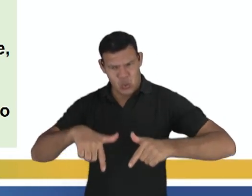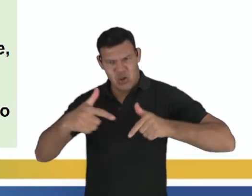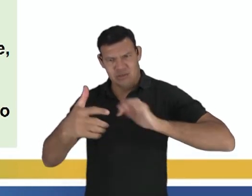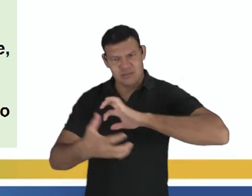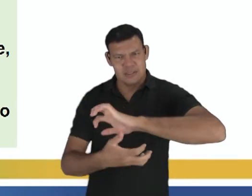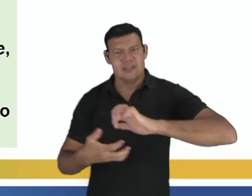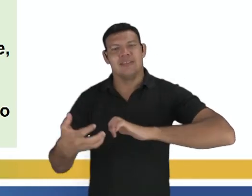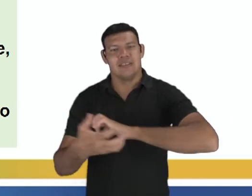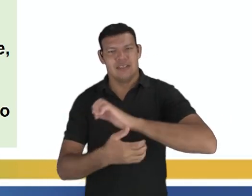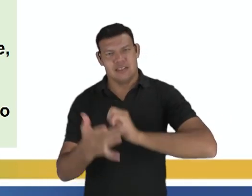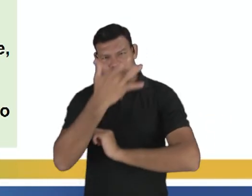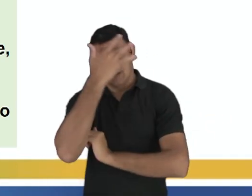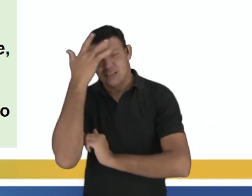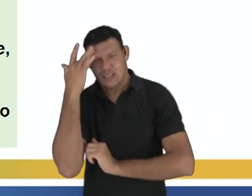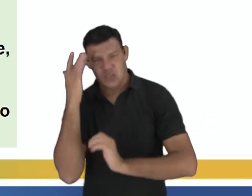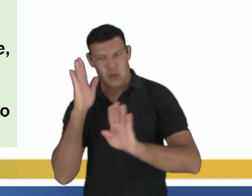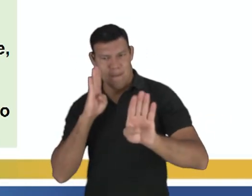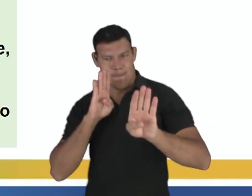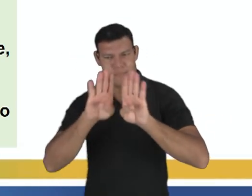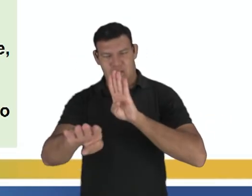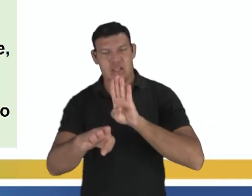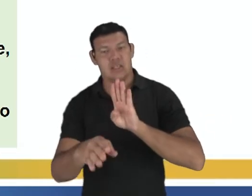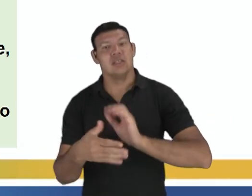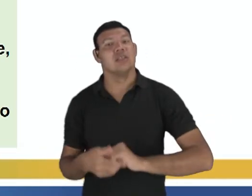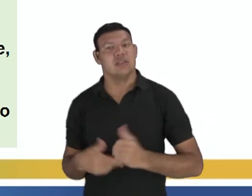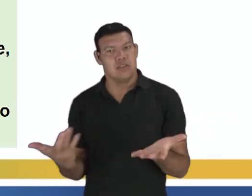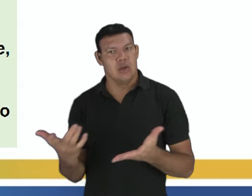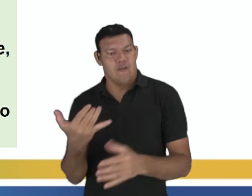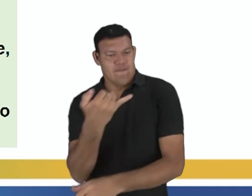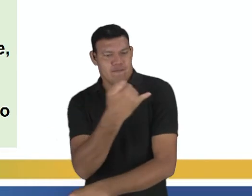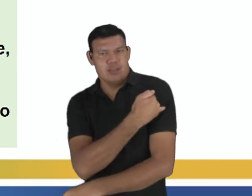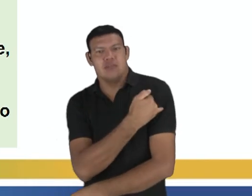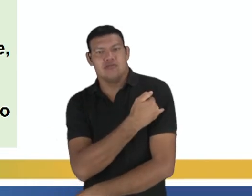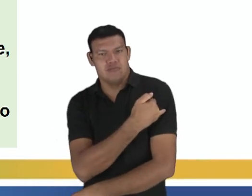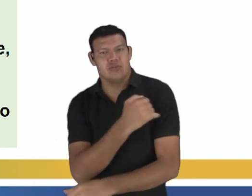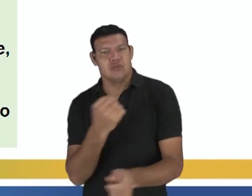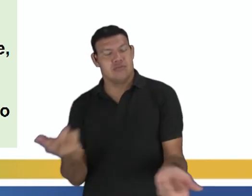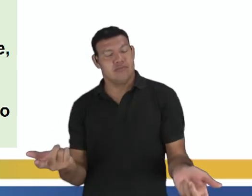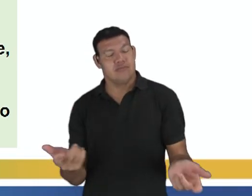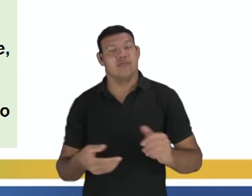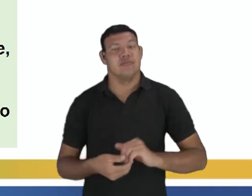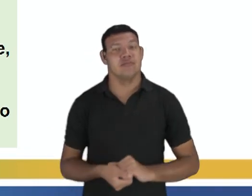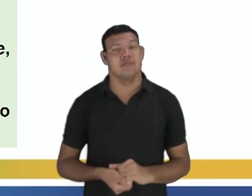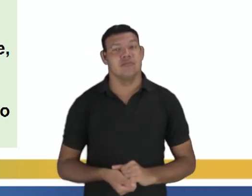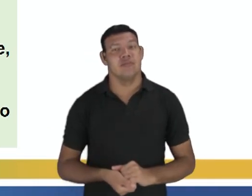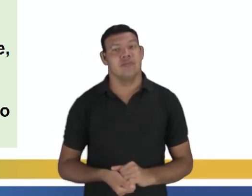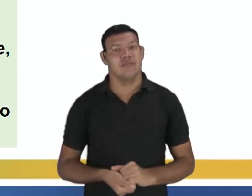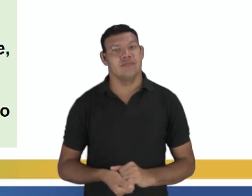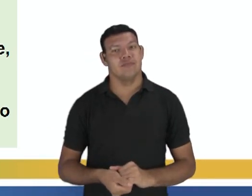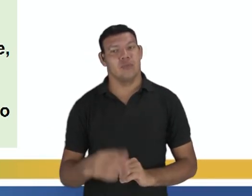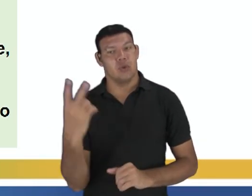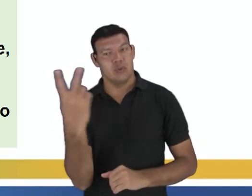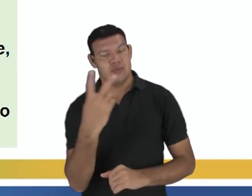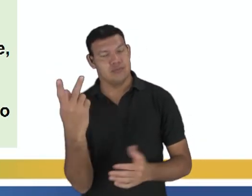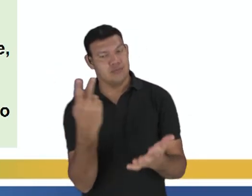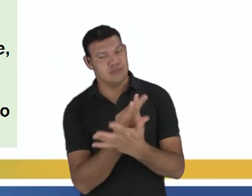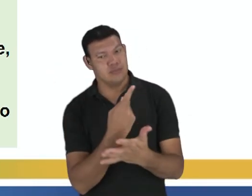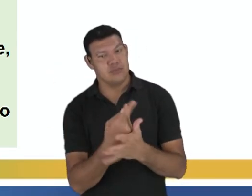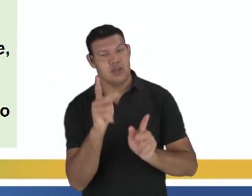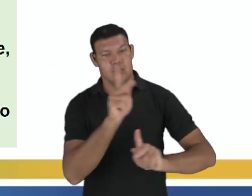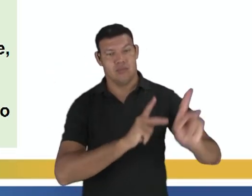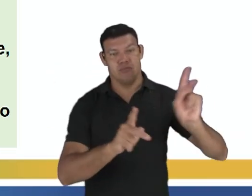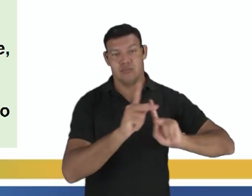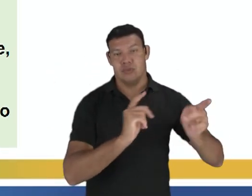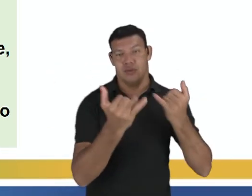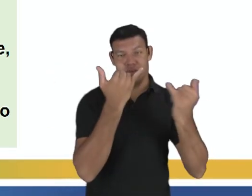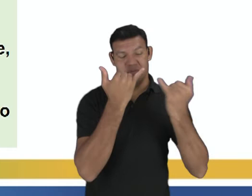a campanha de vacinação e contra esses agentes que entravam nas casas e vacinavam eles à força, né? Então, ambos estavam